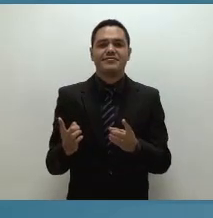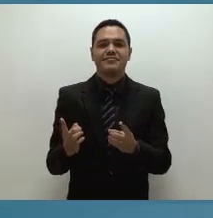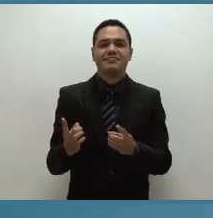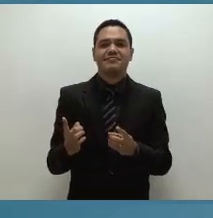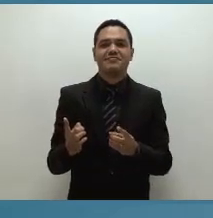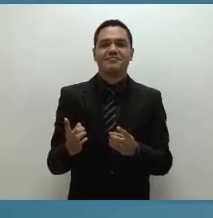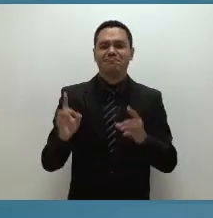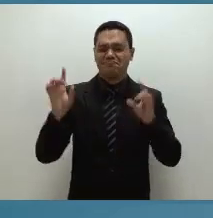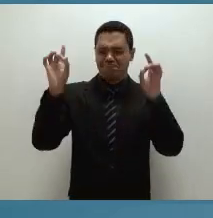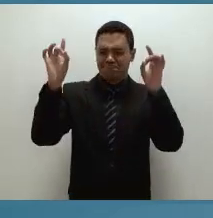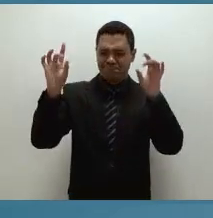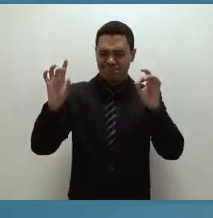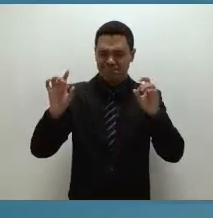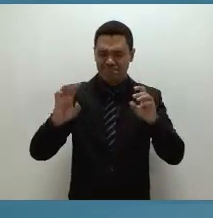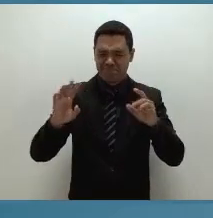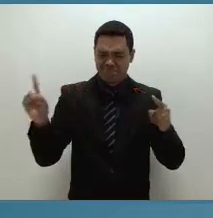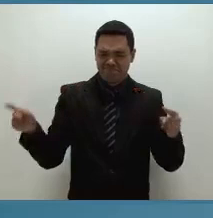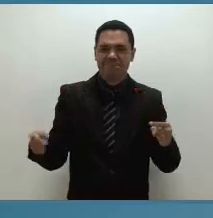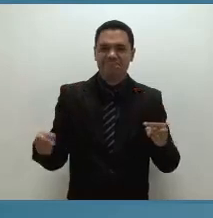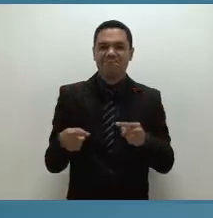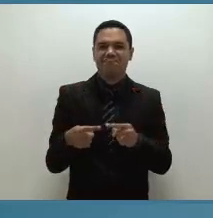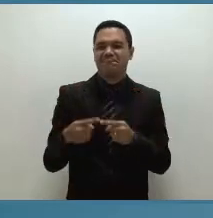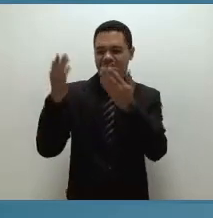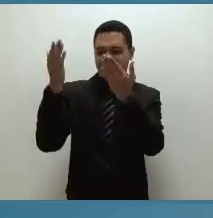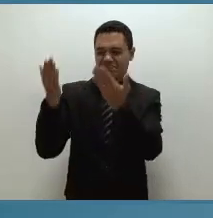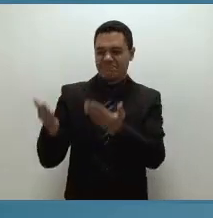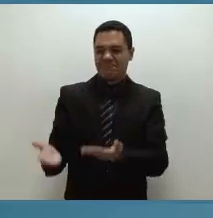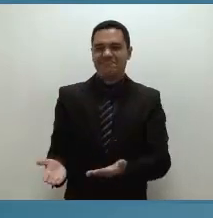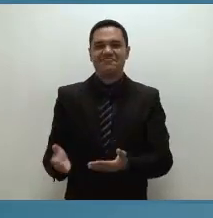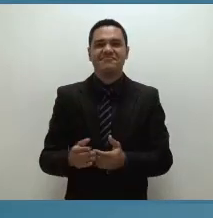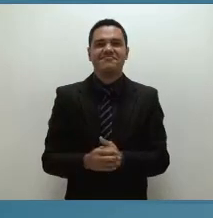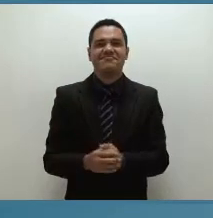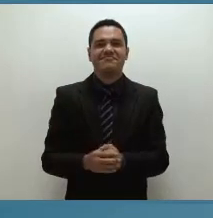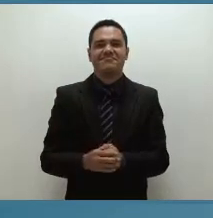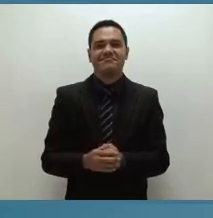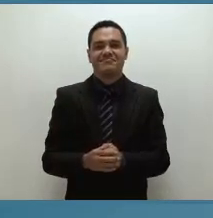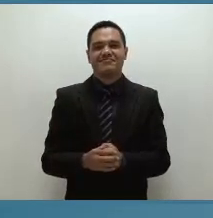características intrínsecas de vossas excelências.